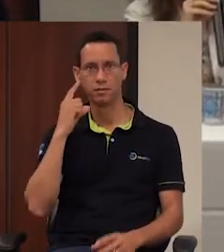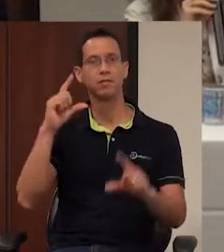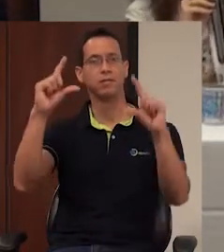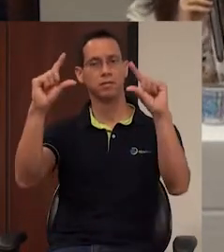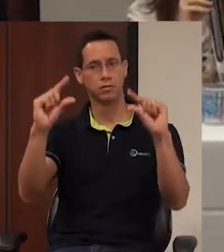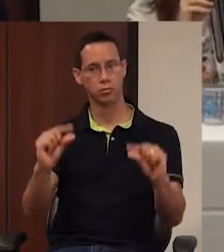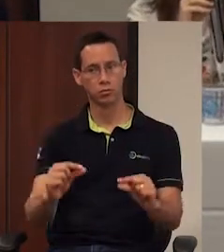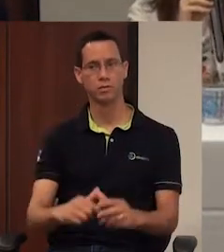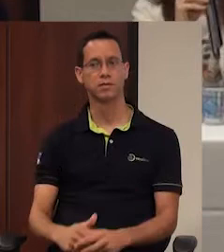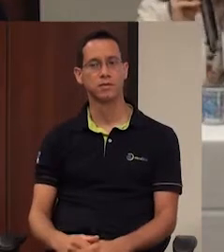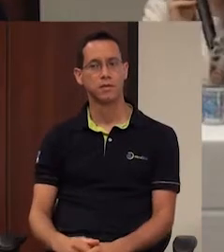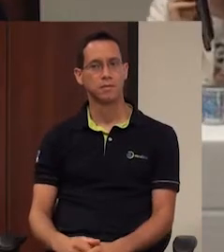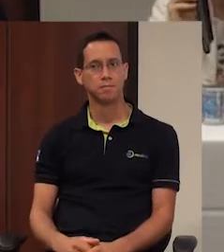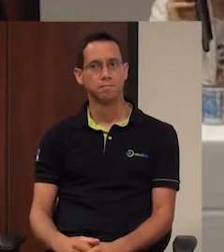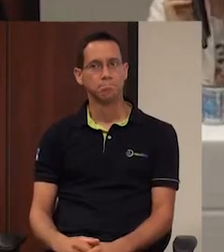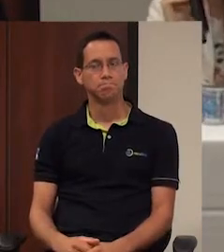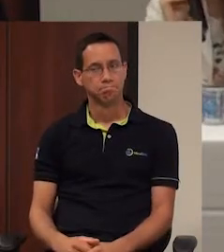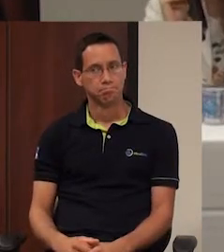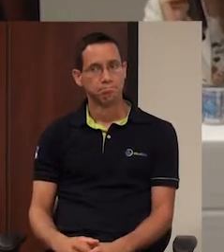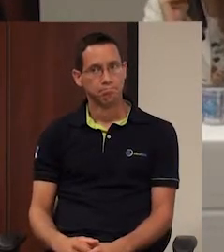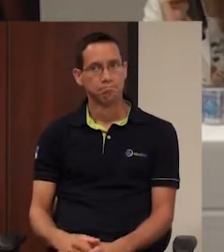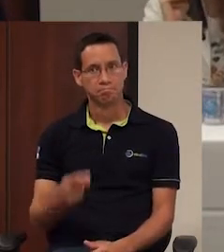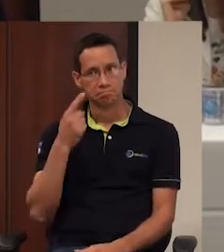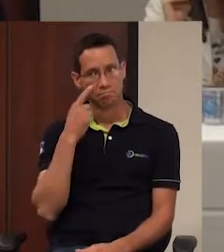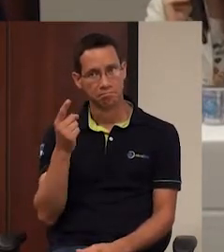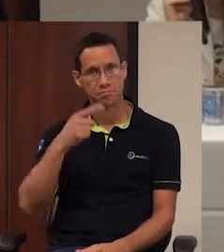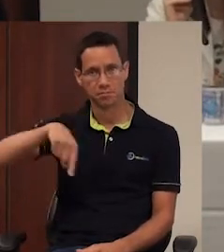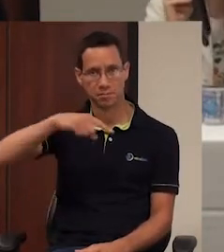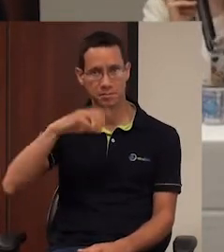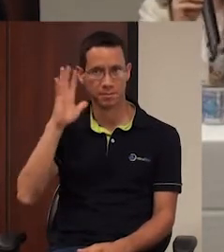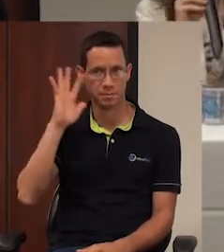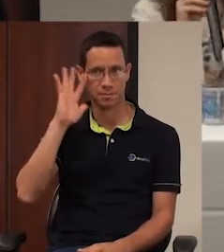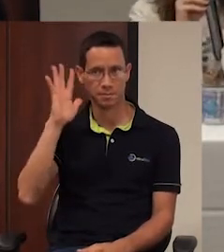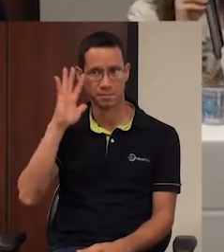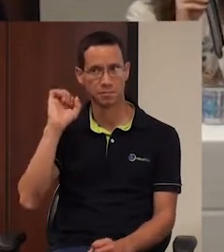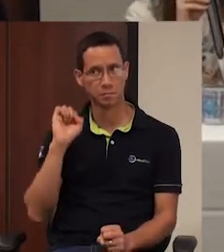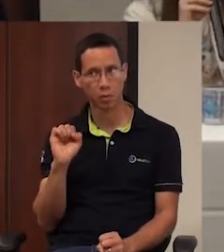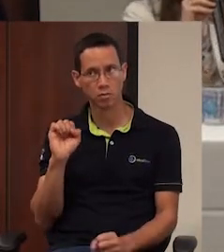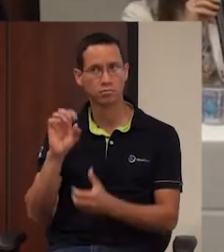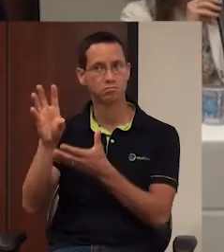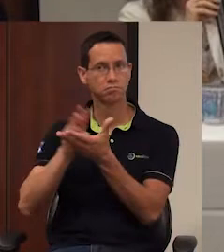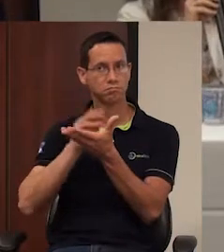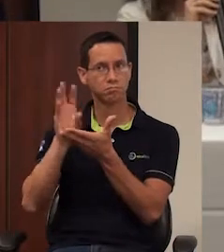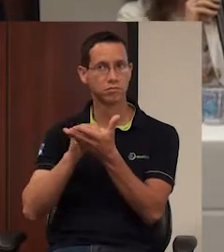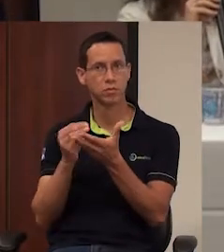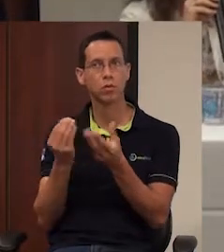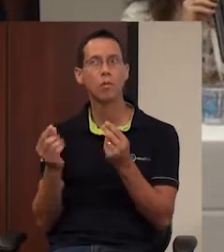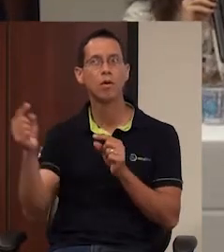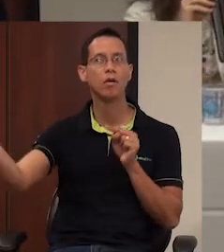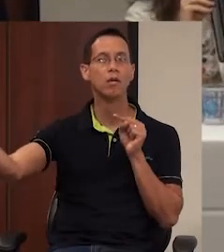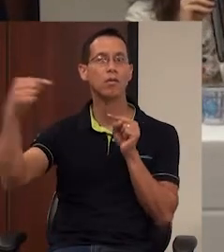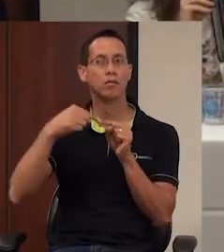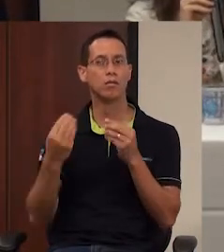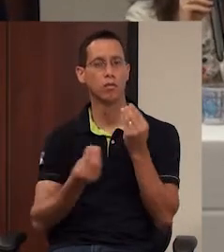reduz. Eu não sei, só aí eu acho que a gente tem um elemento para pensar que talvez valha a pena a gente, né, como é que a gente trabalha